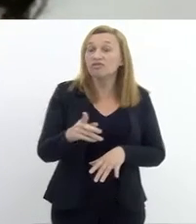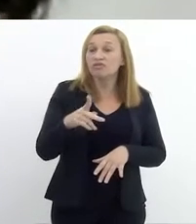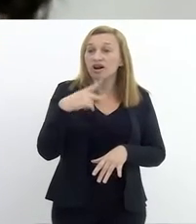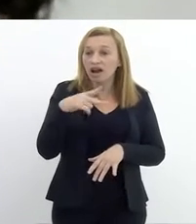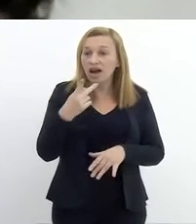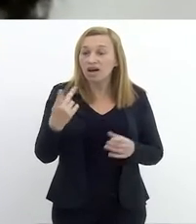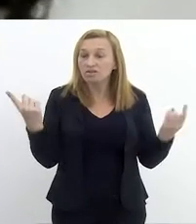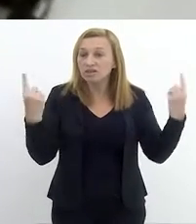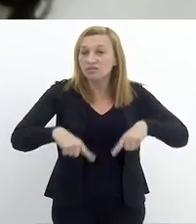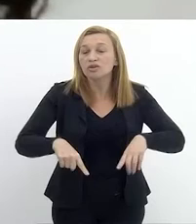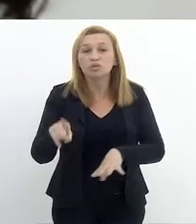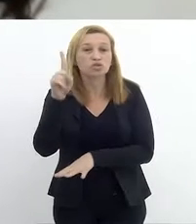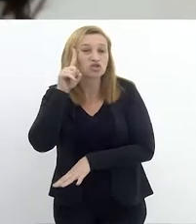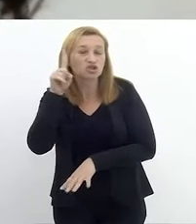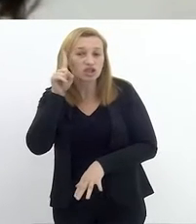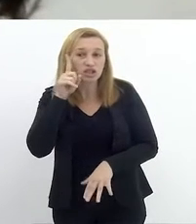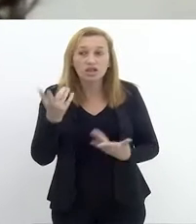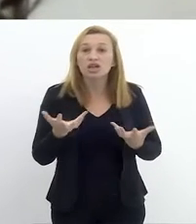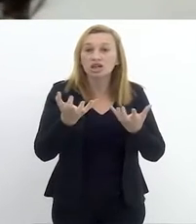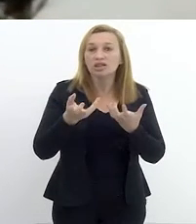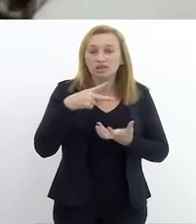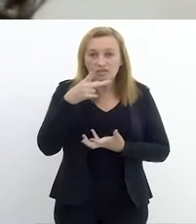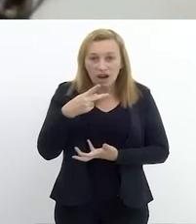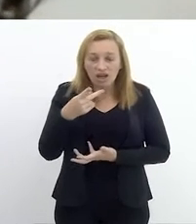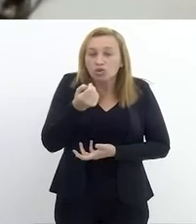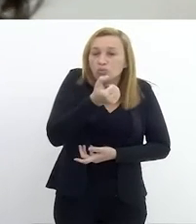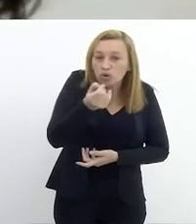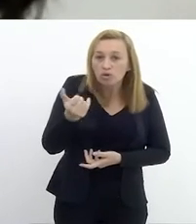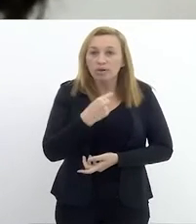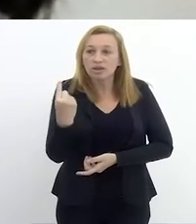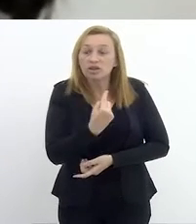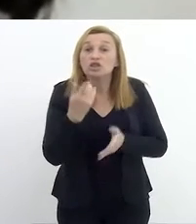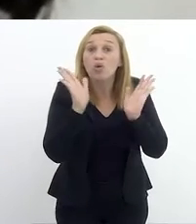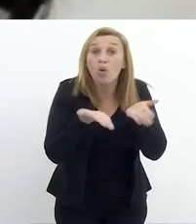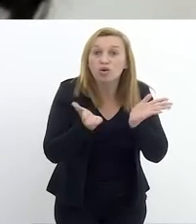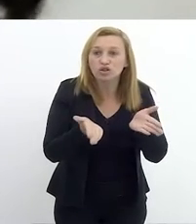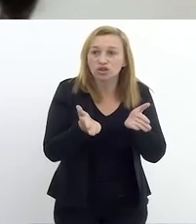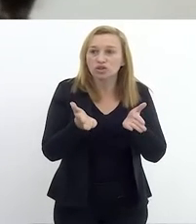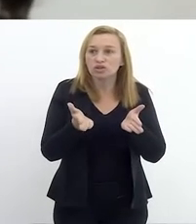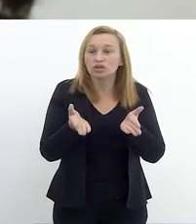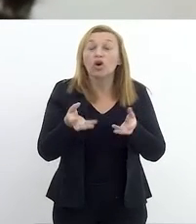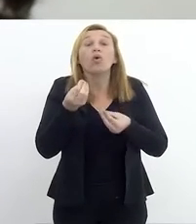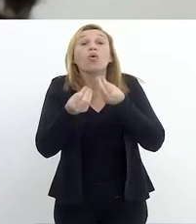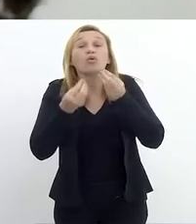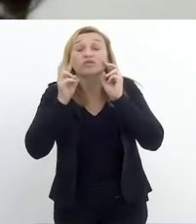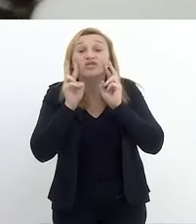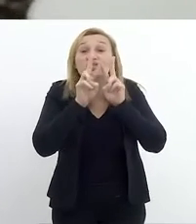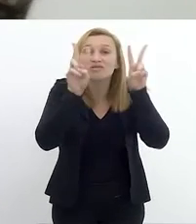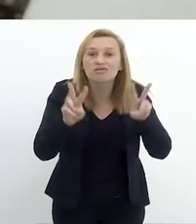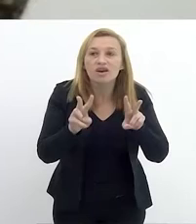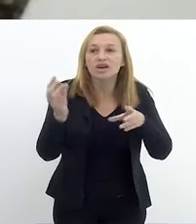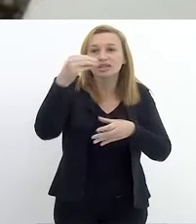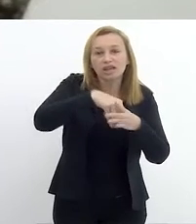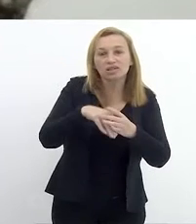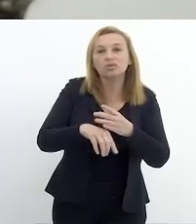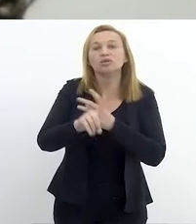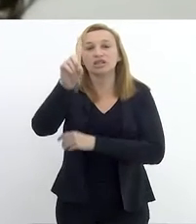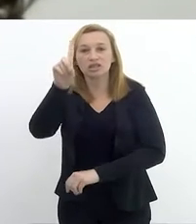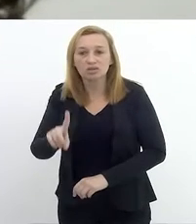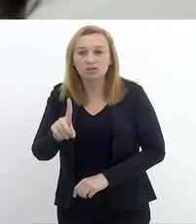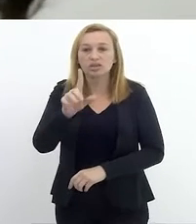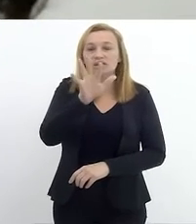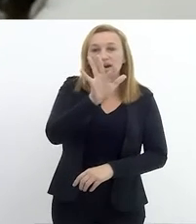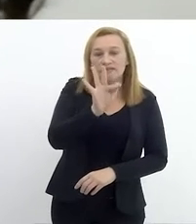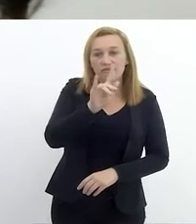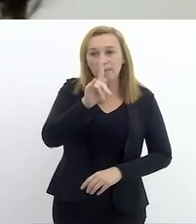você definindo essa questão da inovação, dos desafios no dia a dia. Eu queria que você falasse um pouquinho aqui para a gente sobre hoje, né? Como se